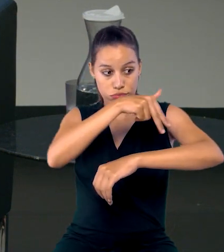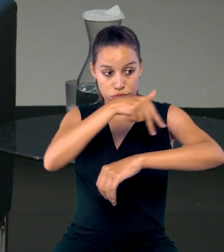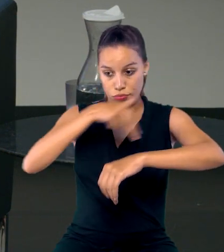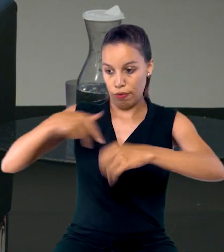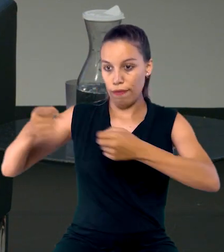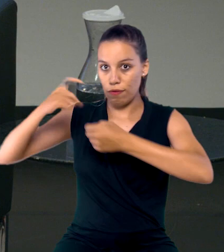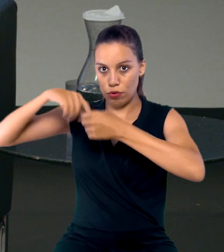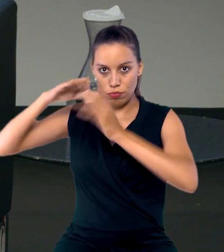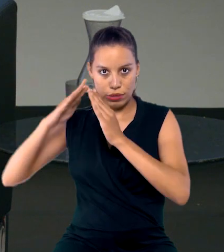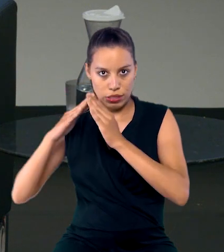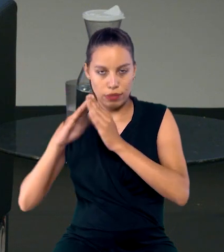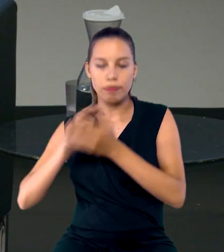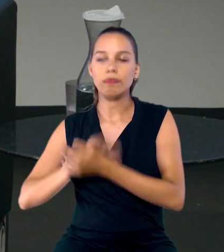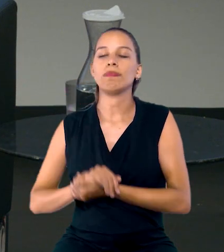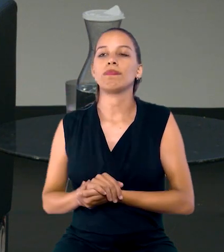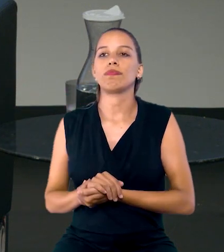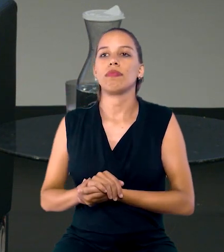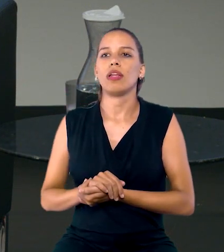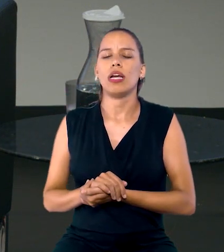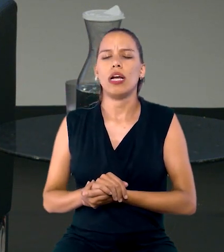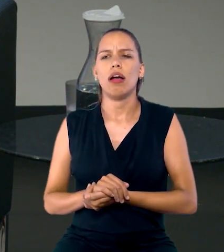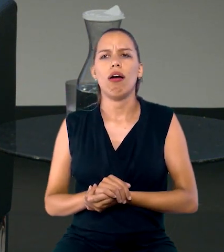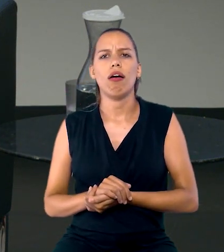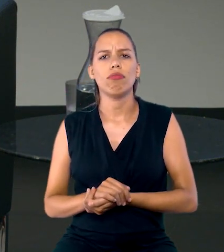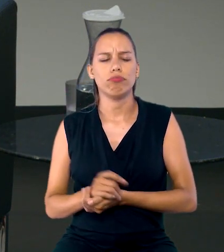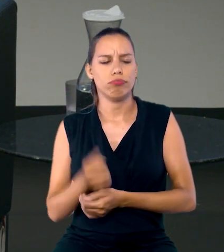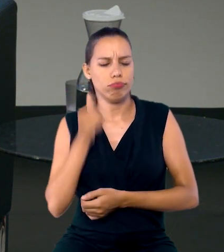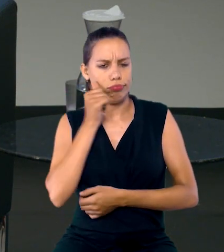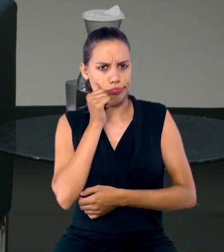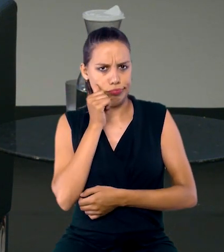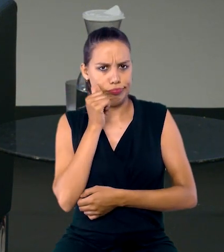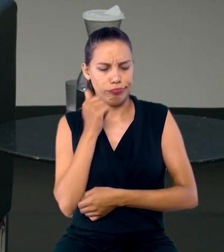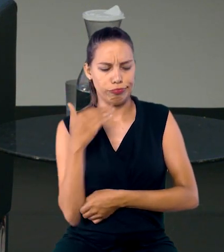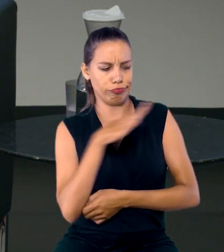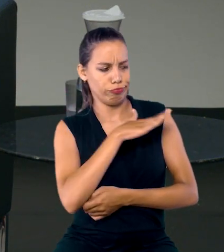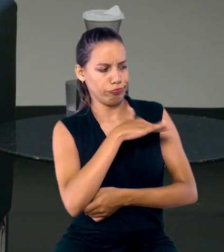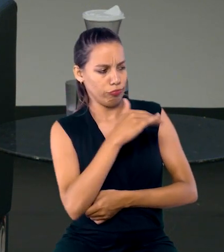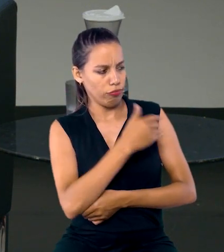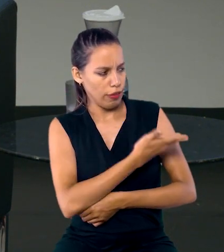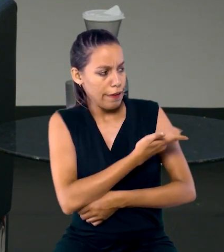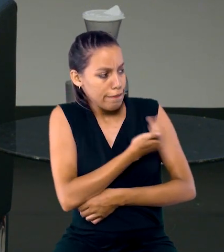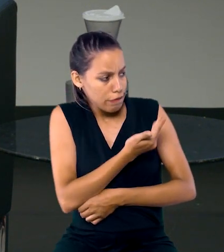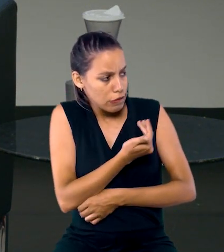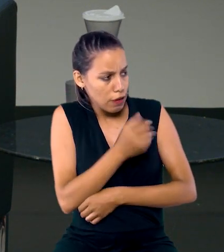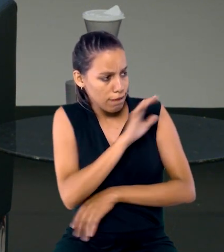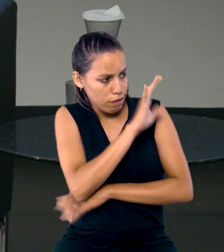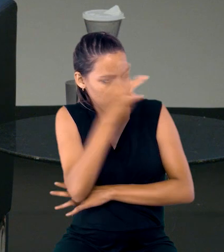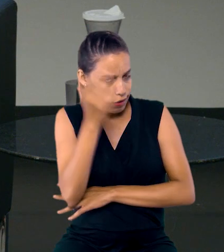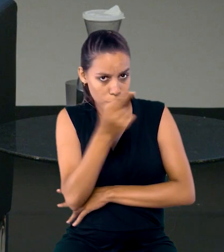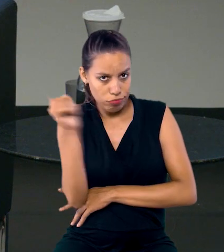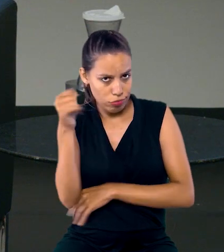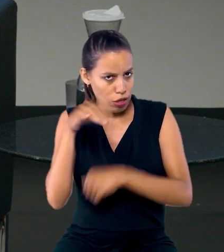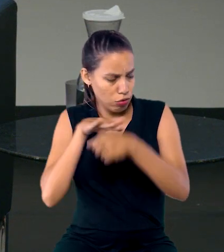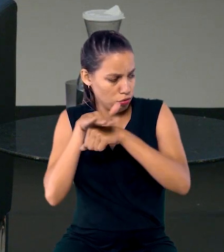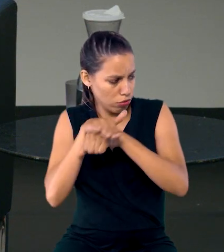para uma floresta que é perto de casa, bem do lado de casa, que ainda está sobrevivendo.